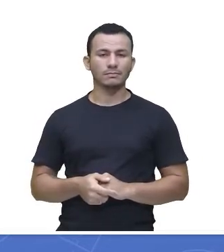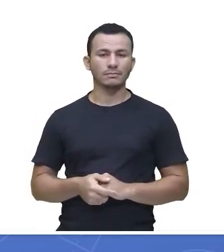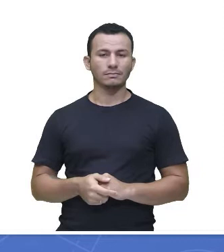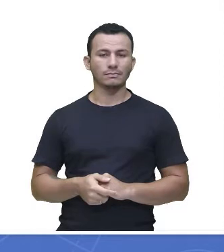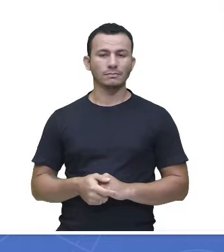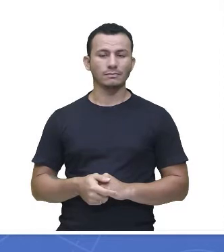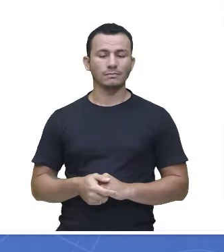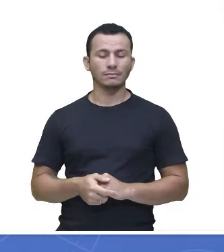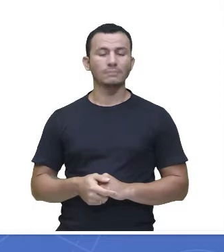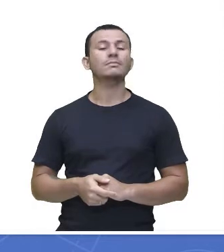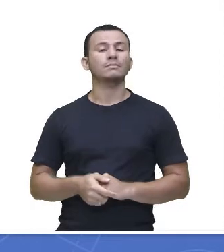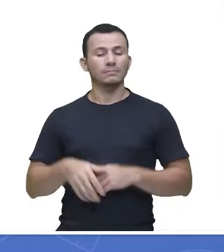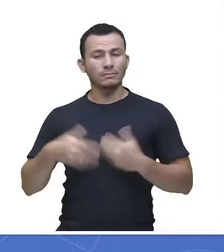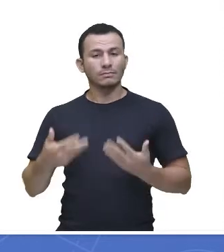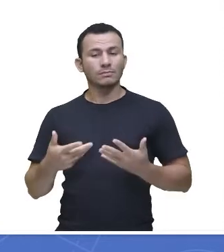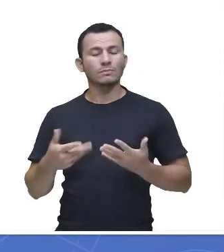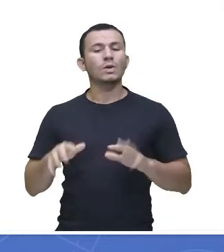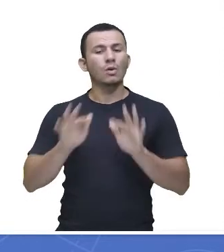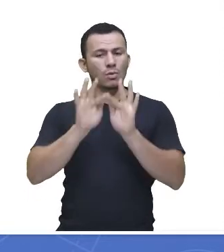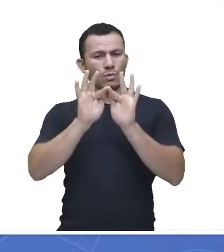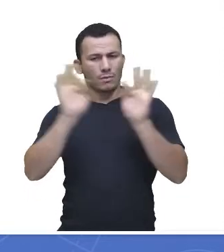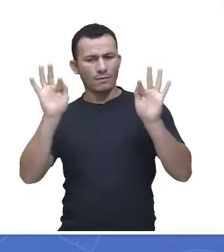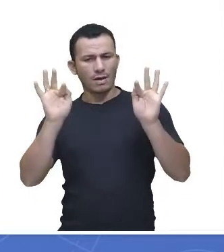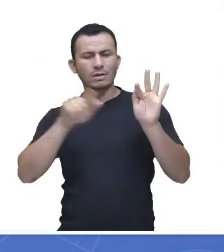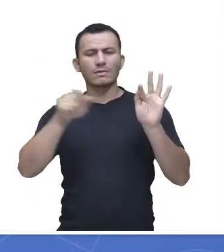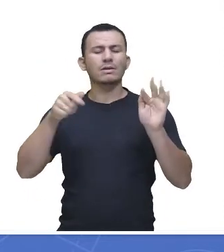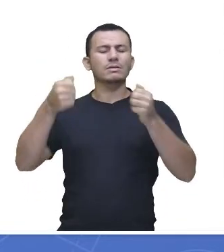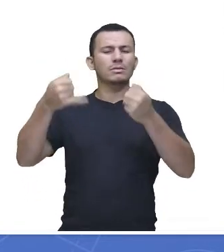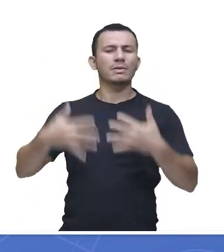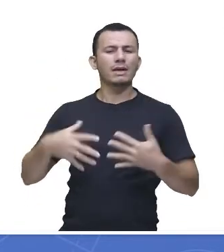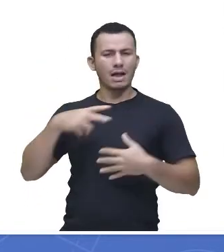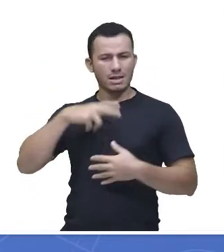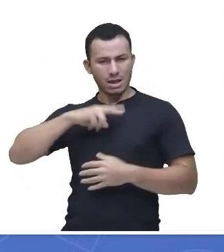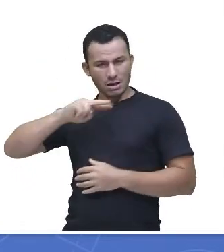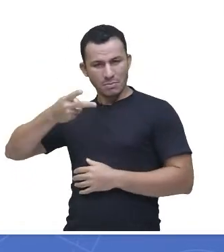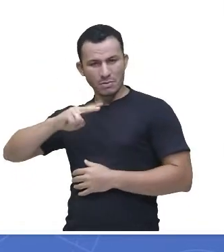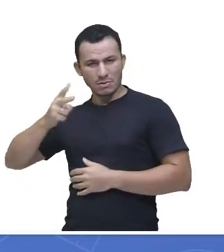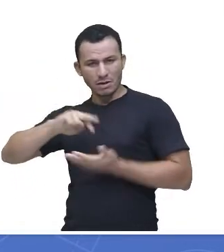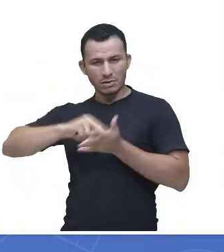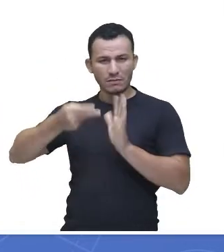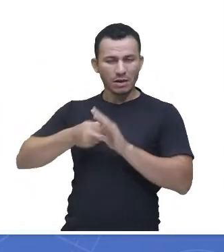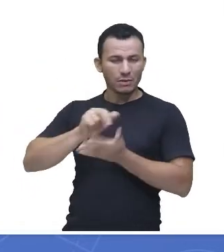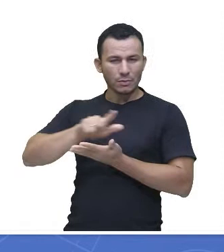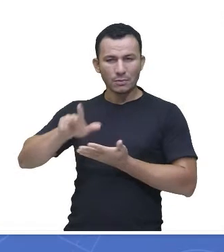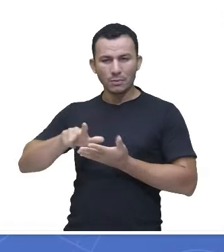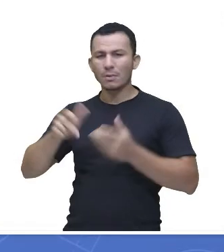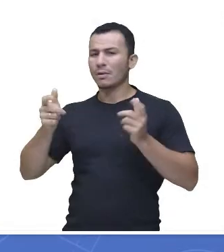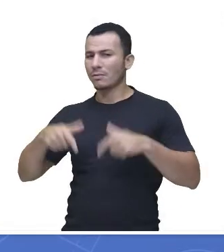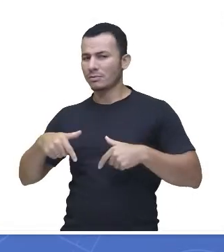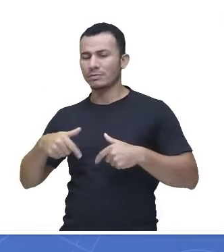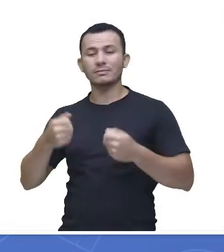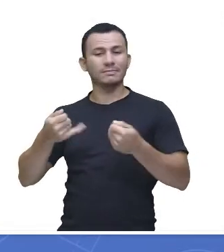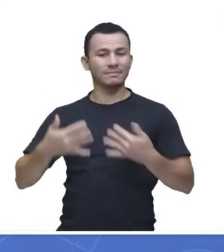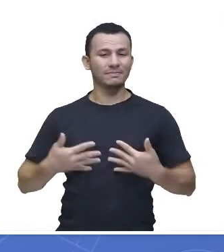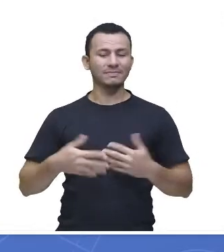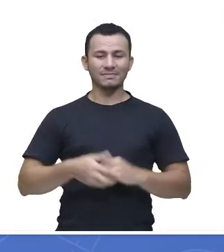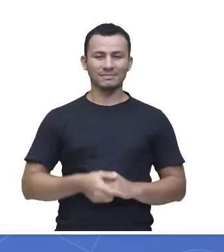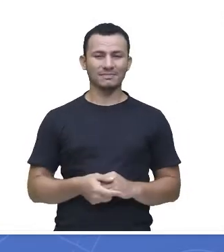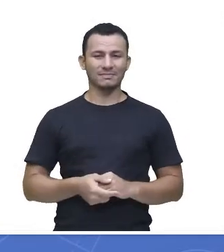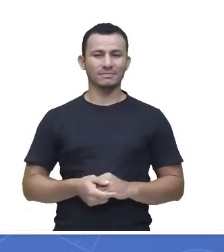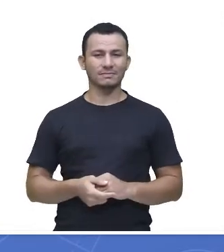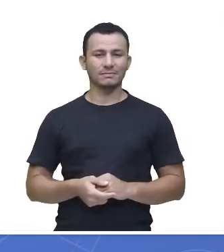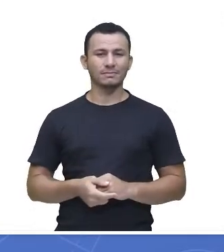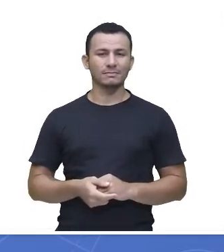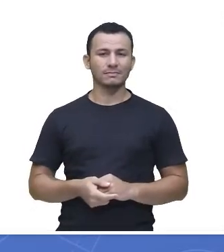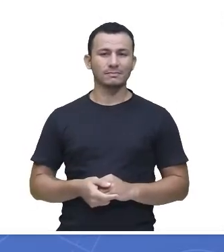Então, considerando este contexto, explique como tal expressão assume ambiguidade. Bom,